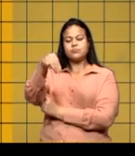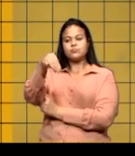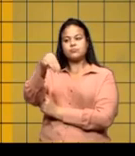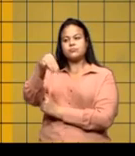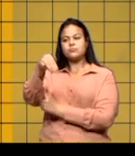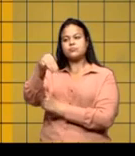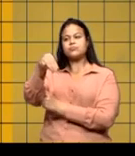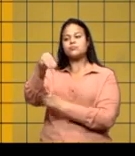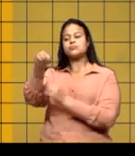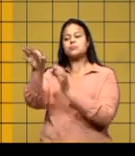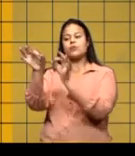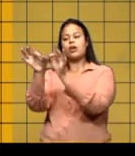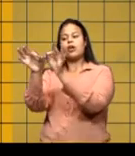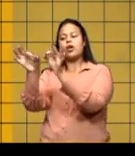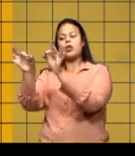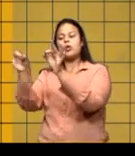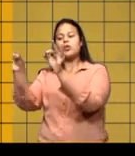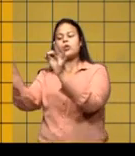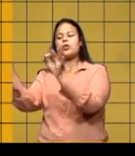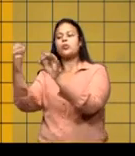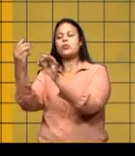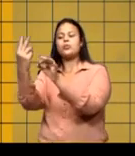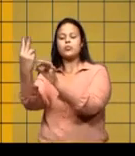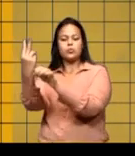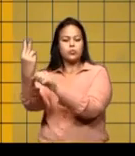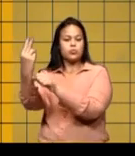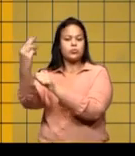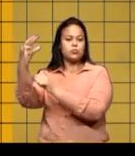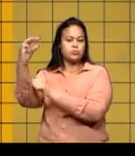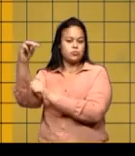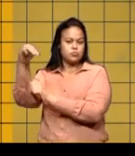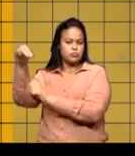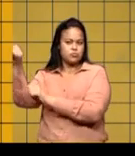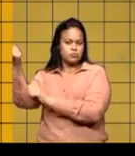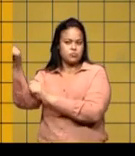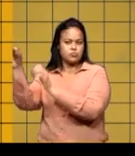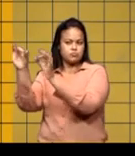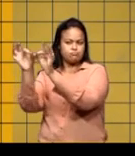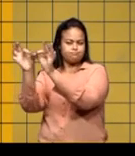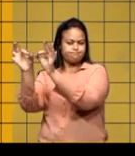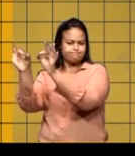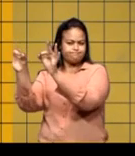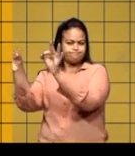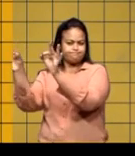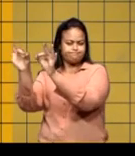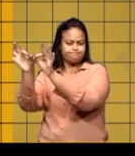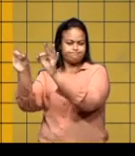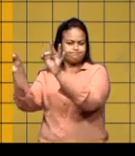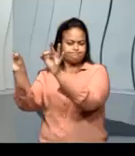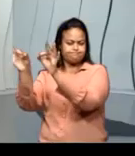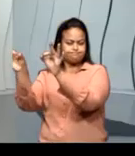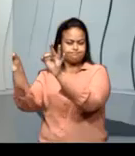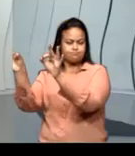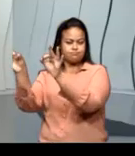também para a direita. A nossa resolução, ou seja, a nossa